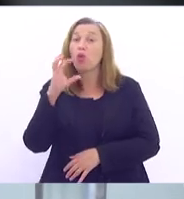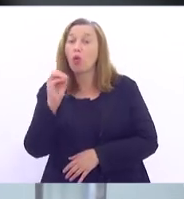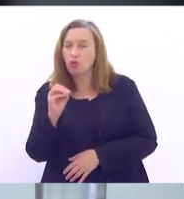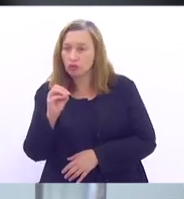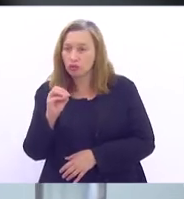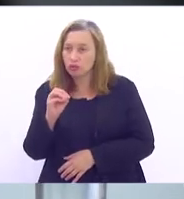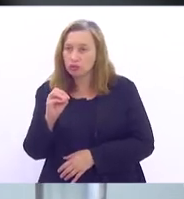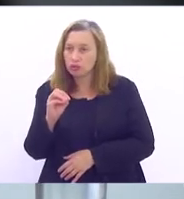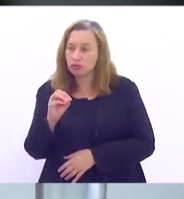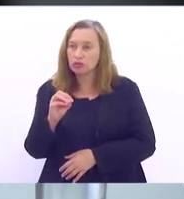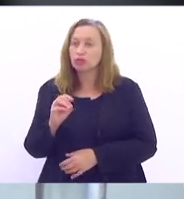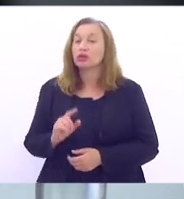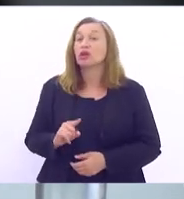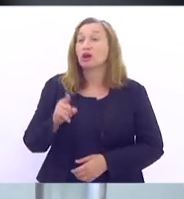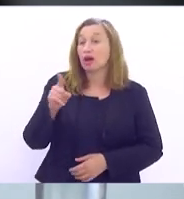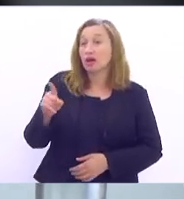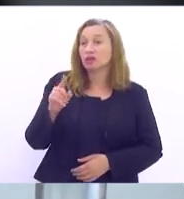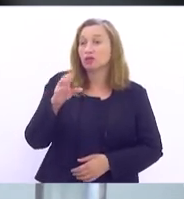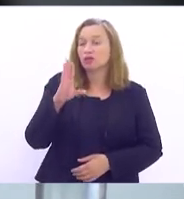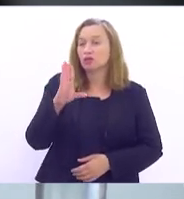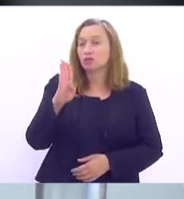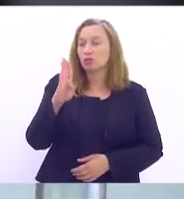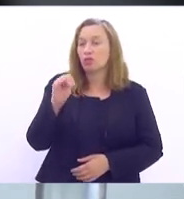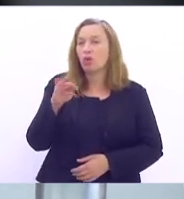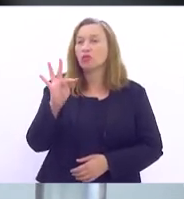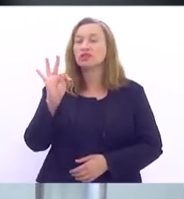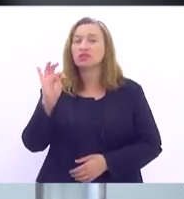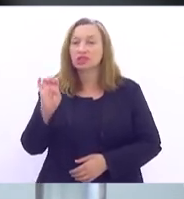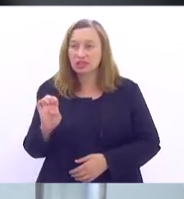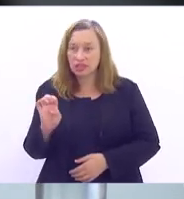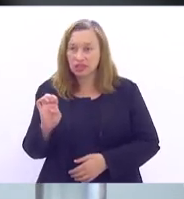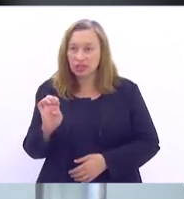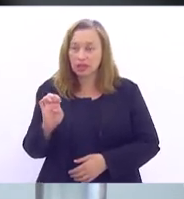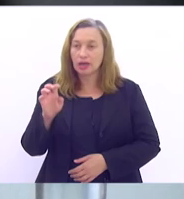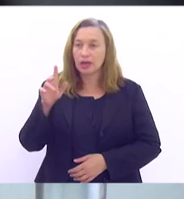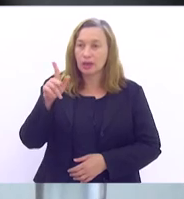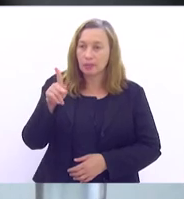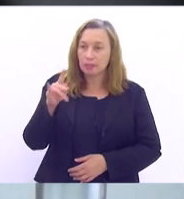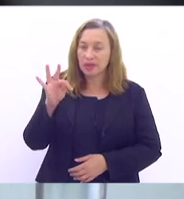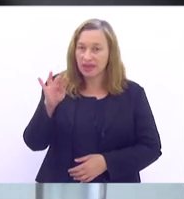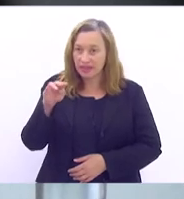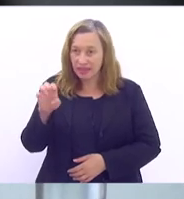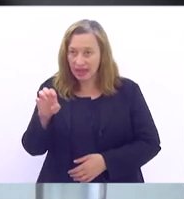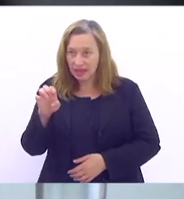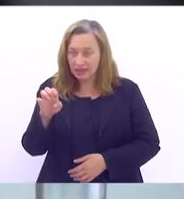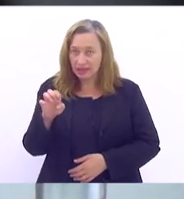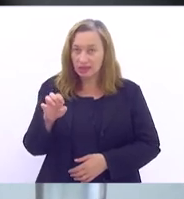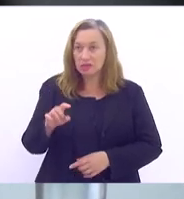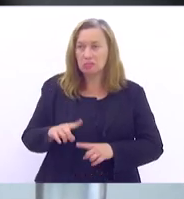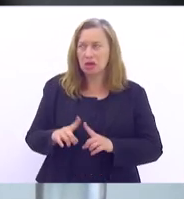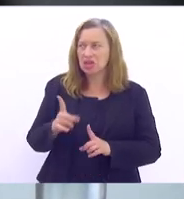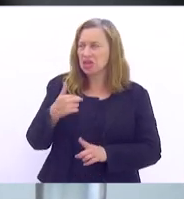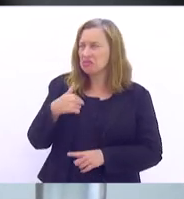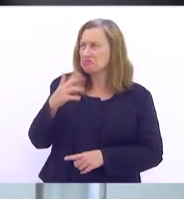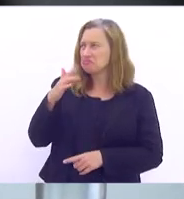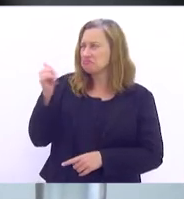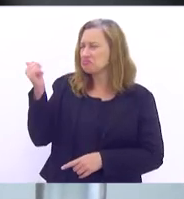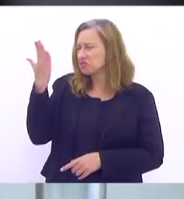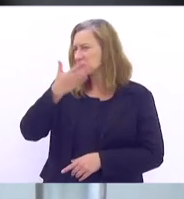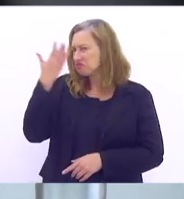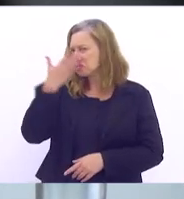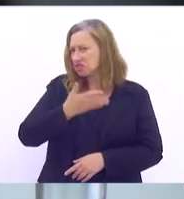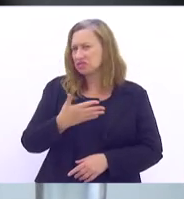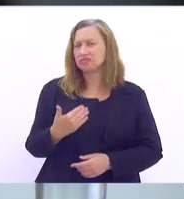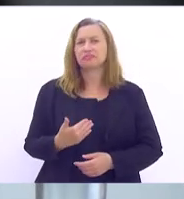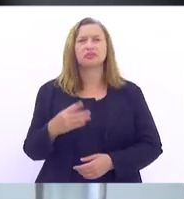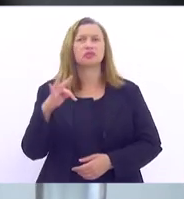bonde Piedade 77 ao 600, né, ele marcou época e tradição, mas eu nunca conheci, nunca vi esse bloco lá no